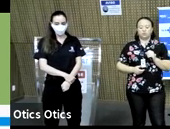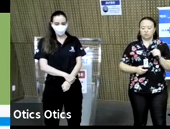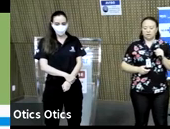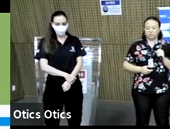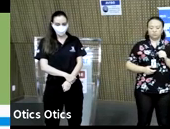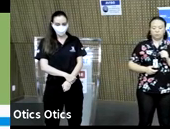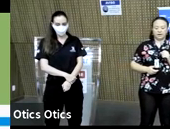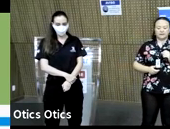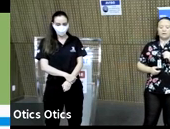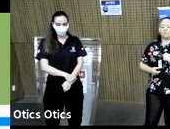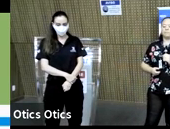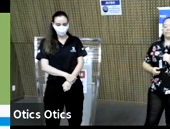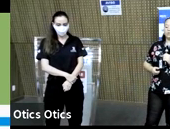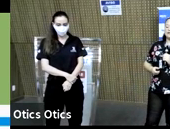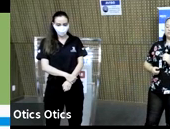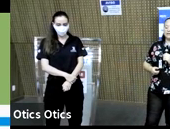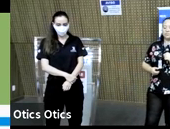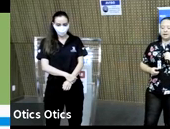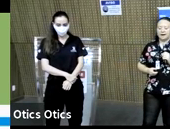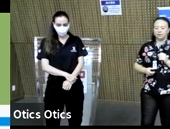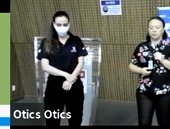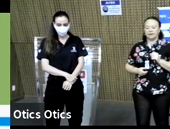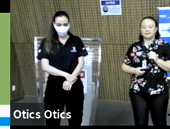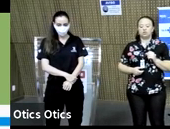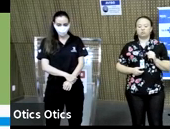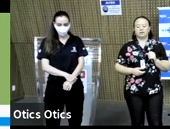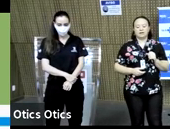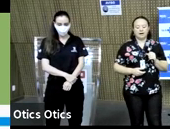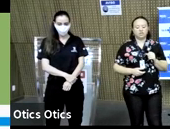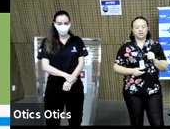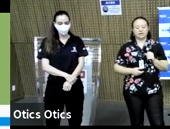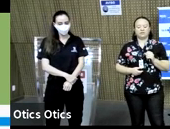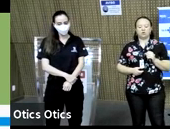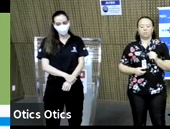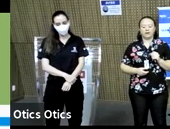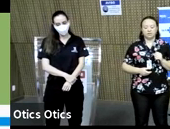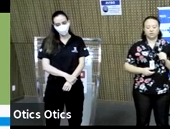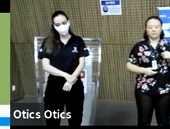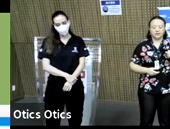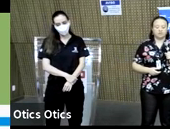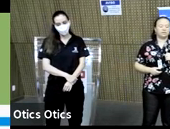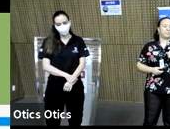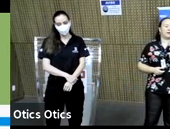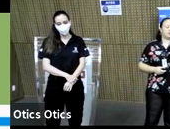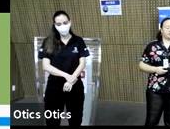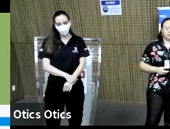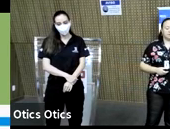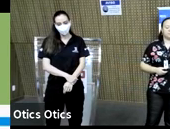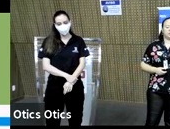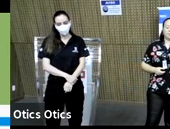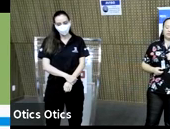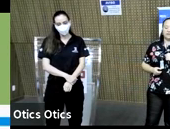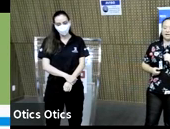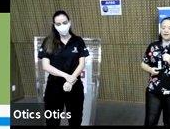os furos no pré-natal. Resultado esperado, um pré-natal de qualidade e evitar complicações para as